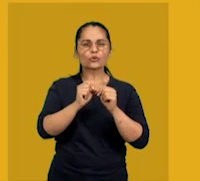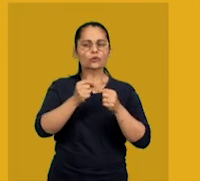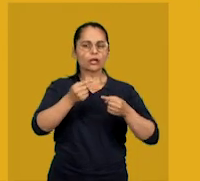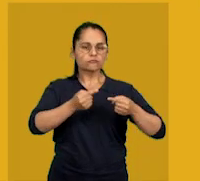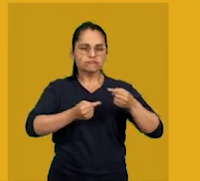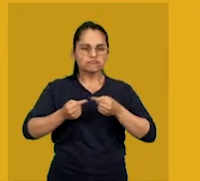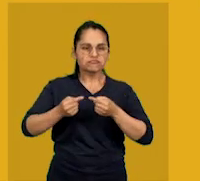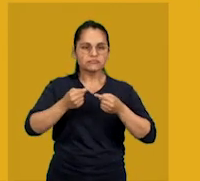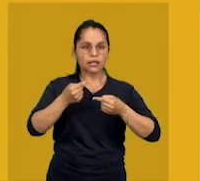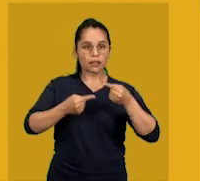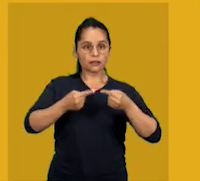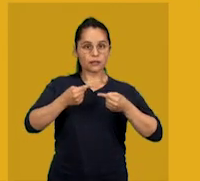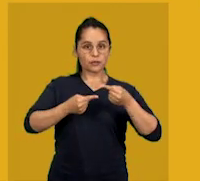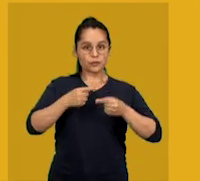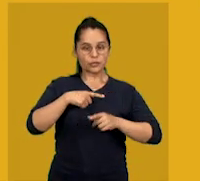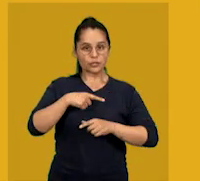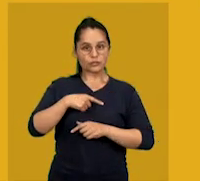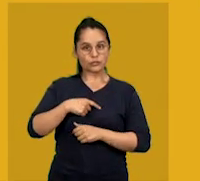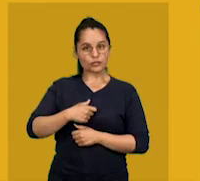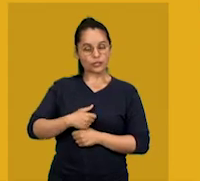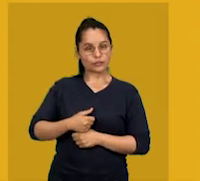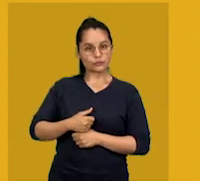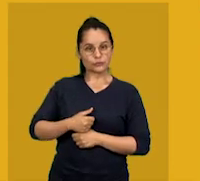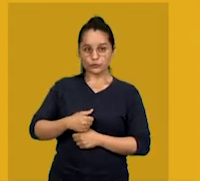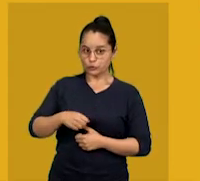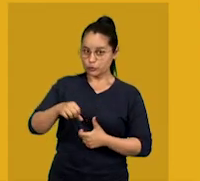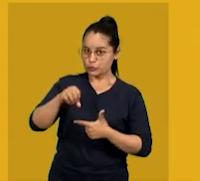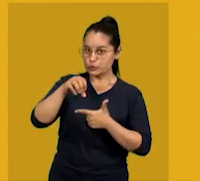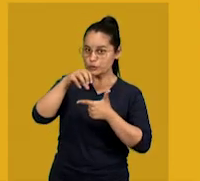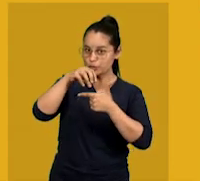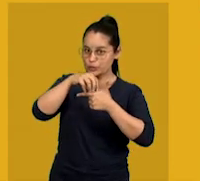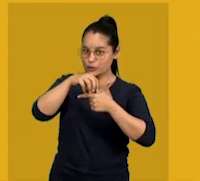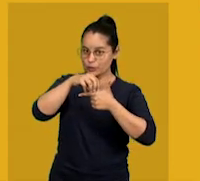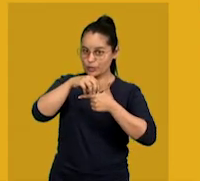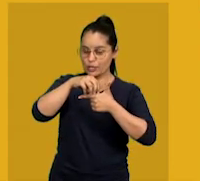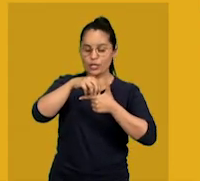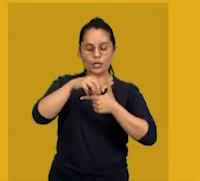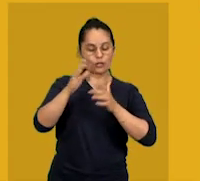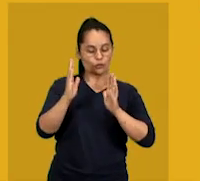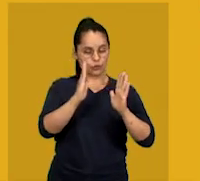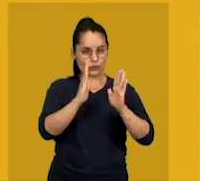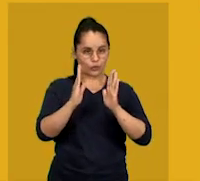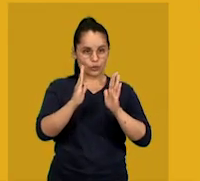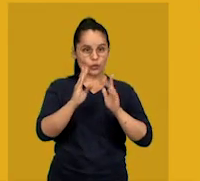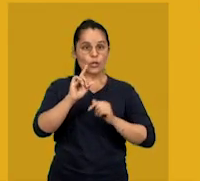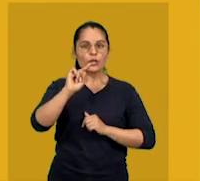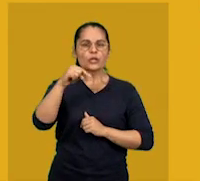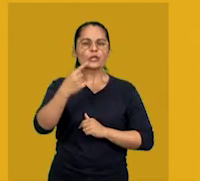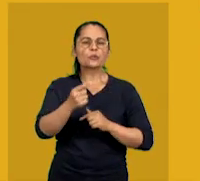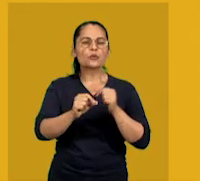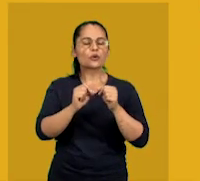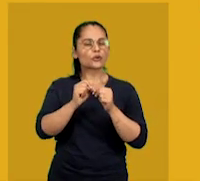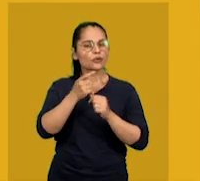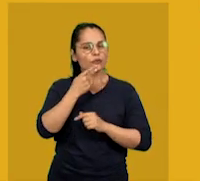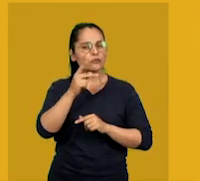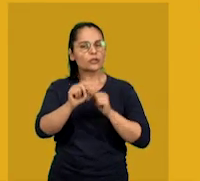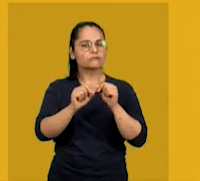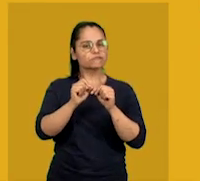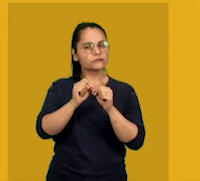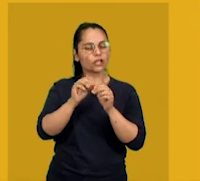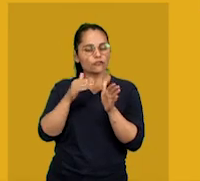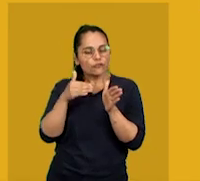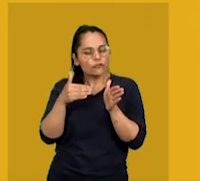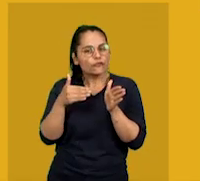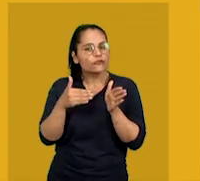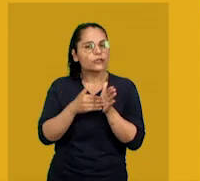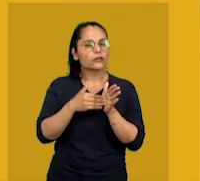disputas políticas no primeiro e no segundo reinado, durante esse período, e depois nós vamos falar um pouquinho sobre o finalzinho